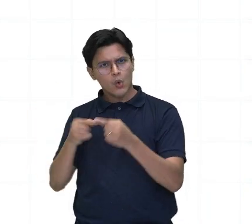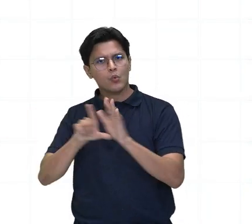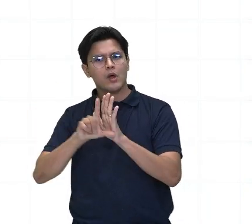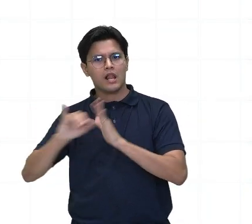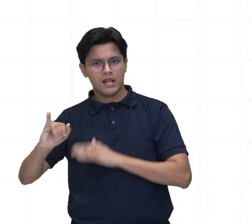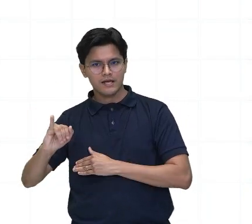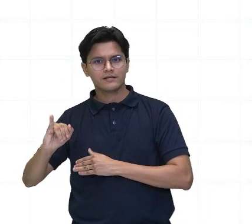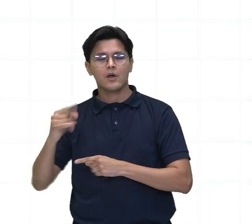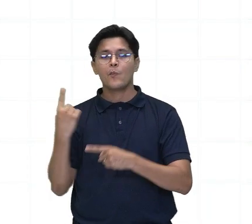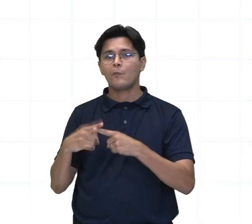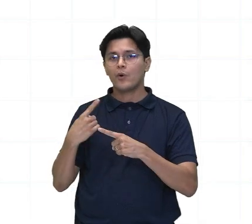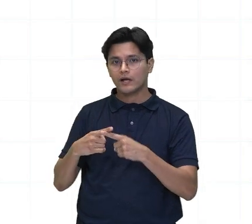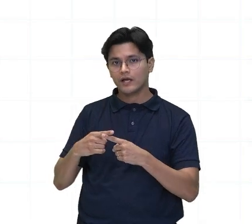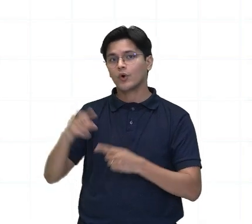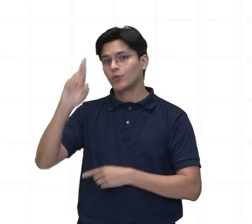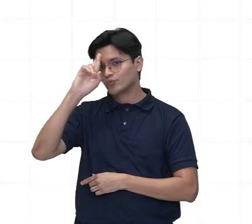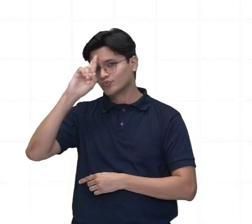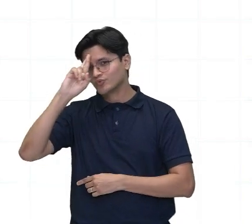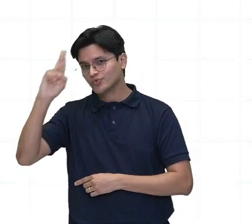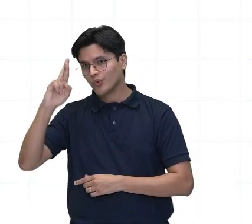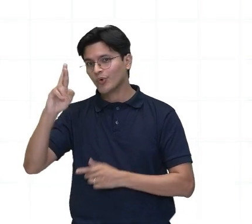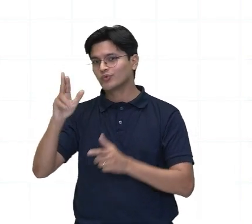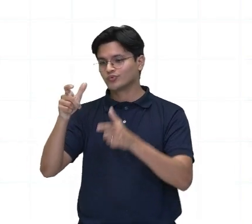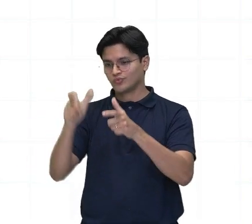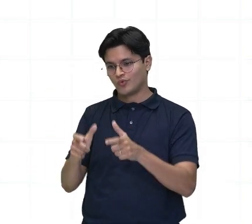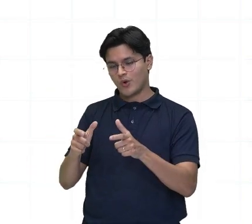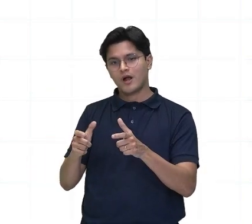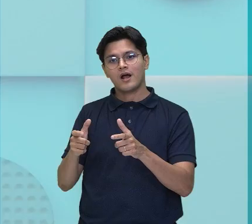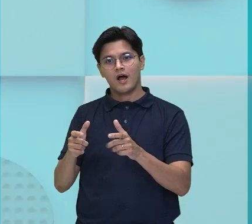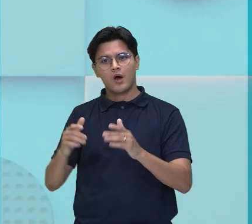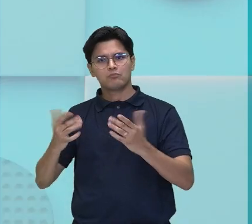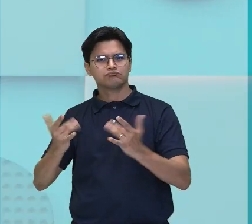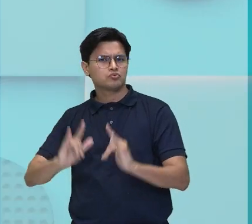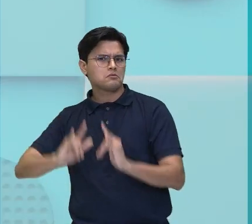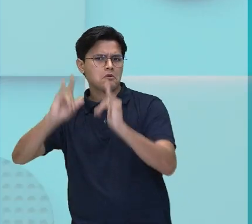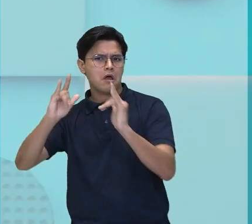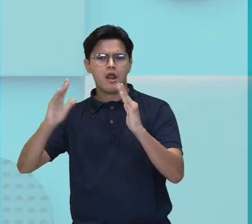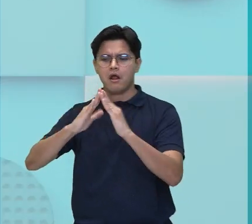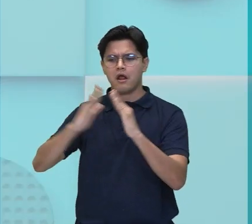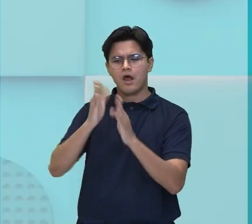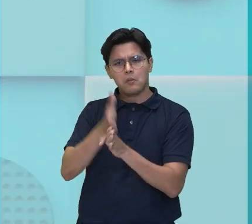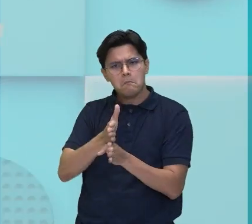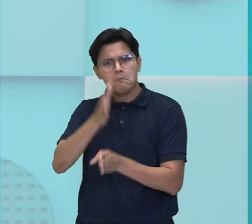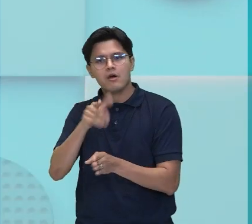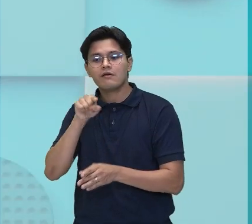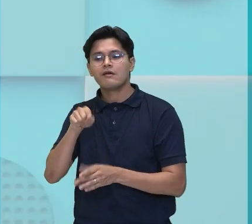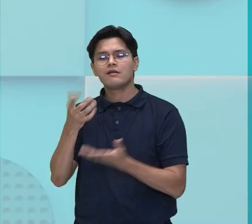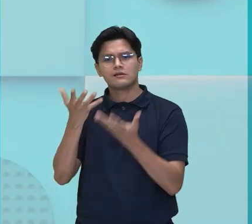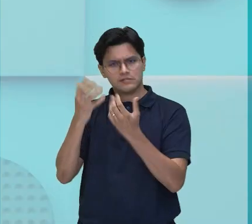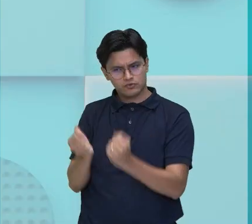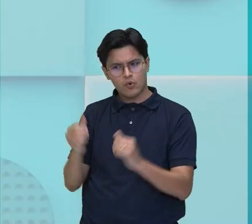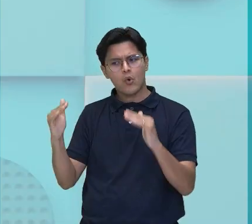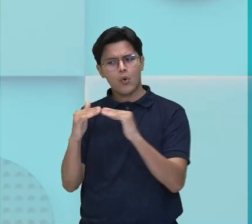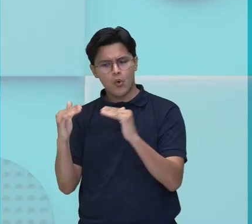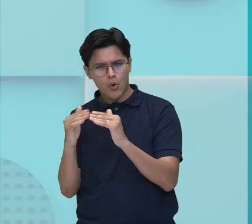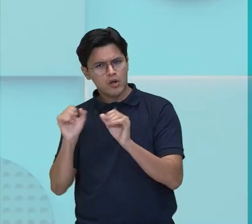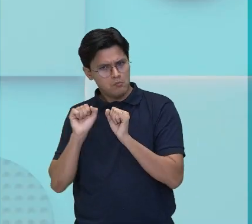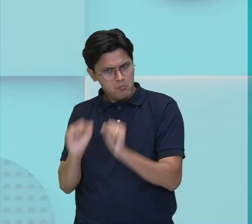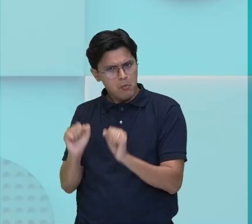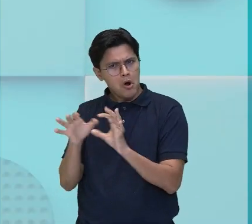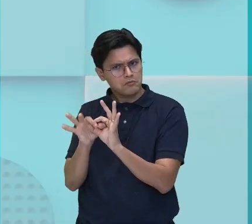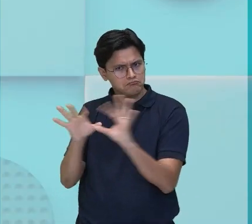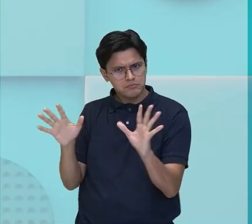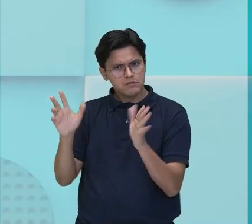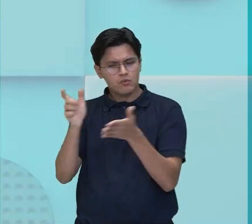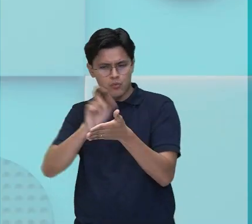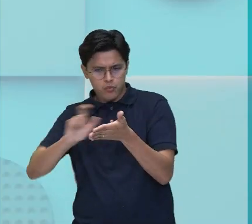deu autorização para utilizar naquele espaço. Caso contrário, gente, por mais que a minha arte seja linda, o meu grafite seja